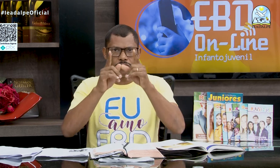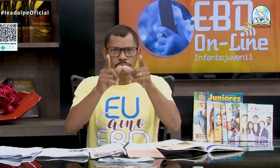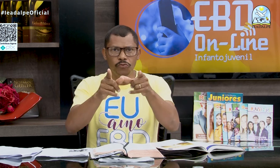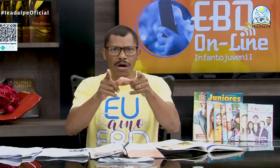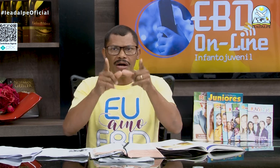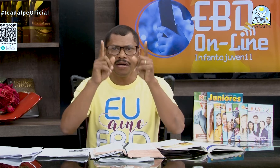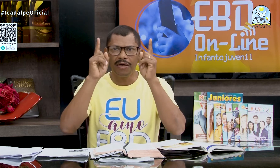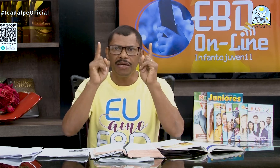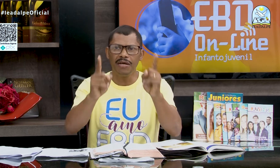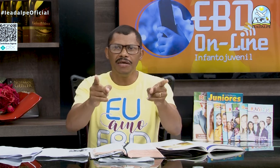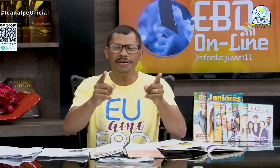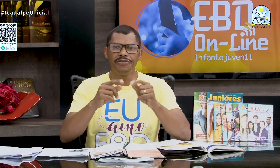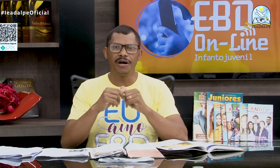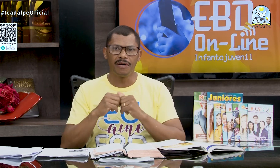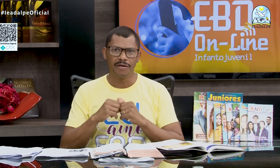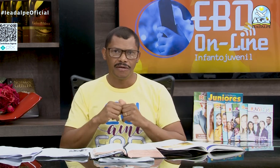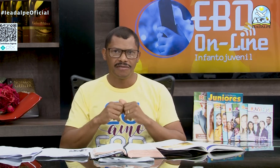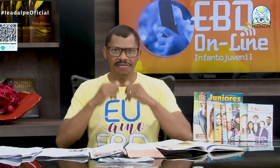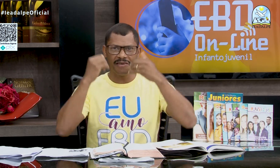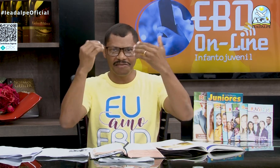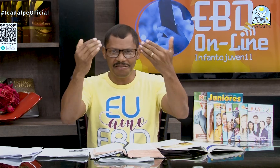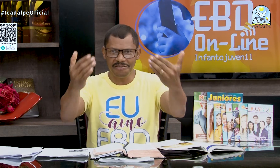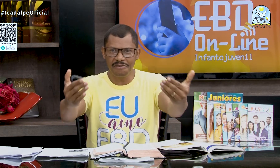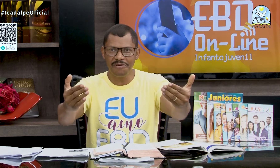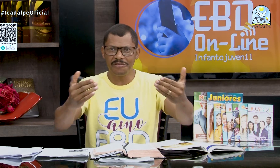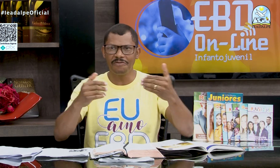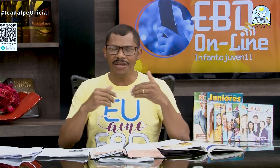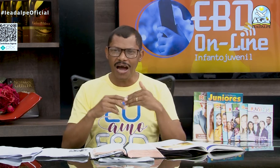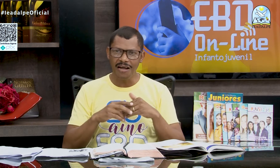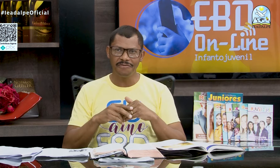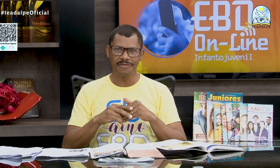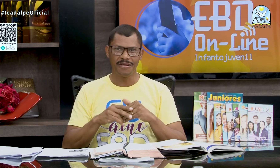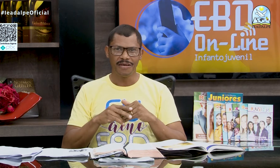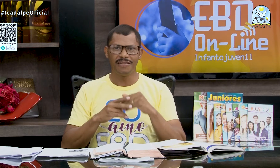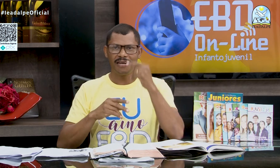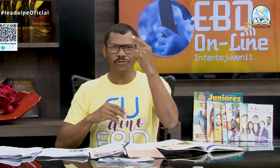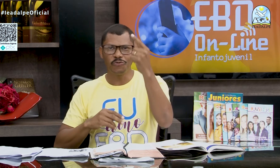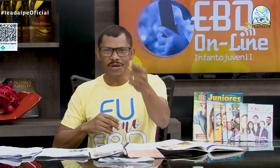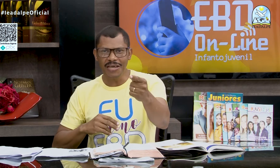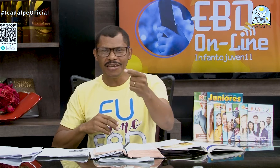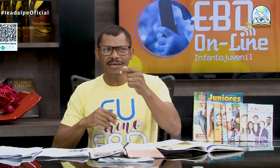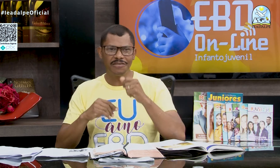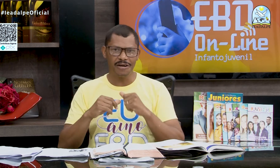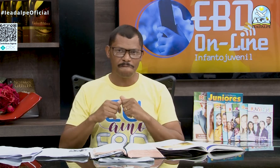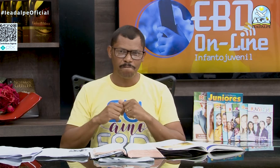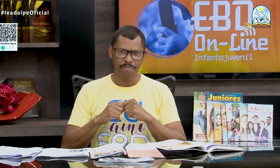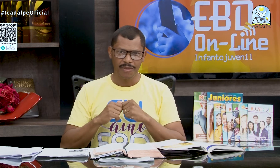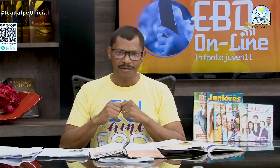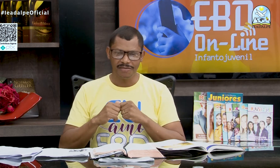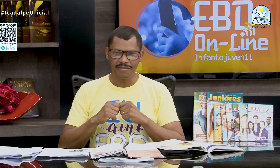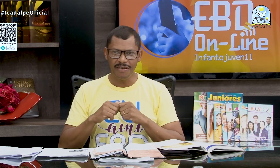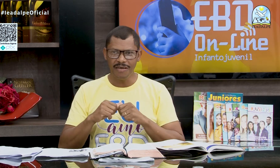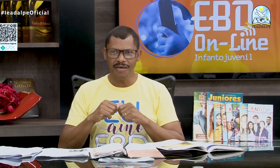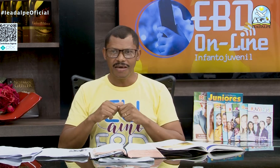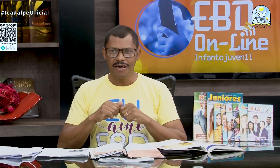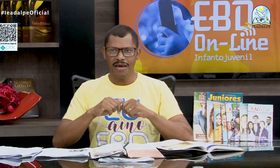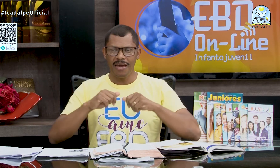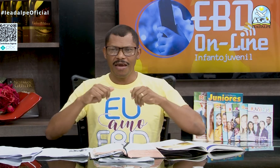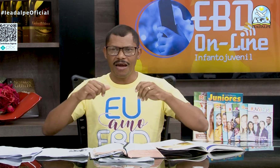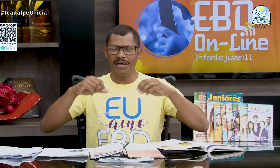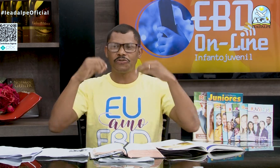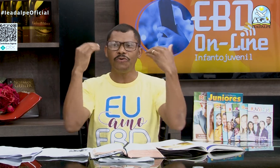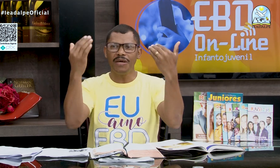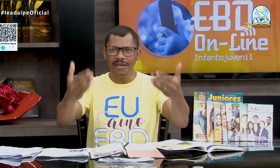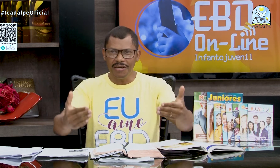da sua igreja se existe missionários na sua igreja se